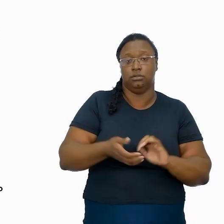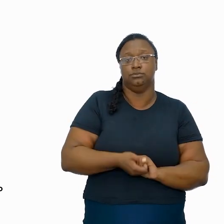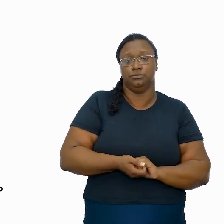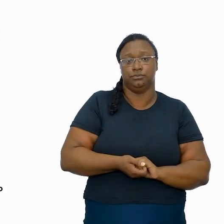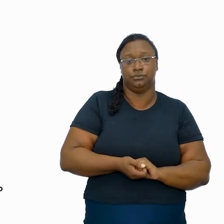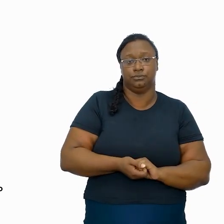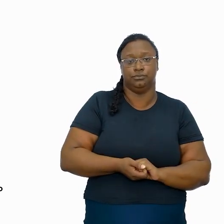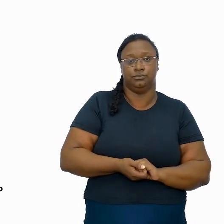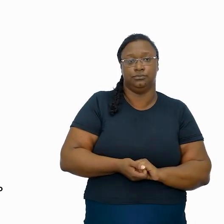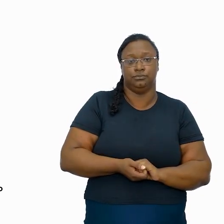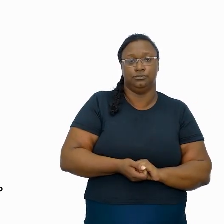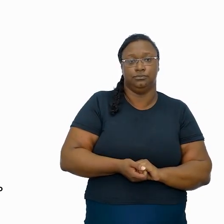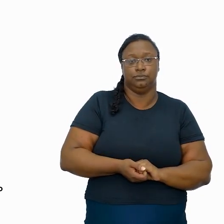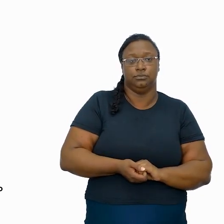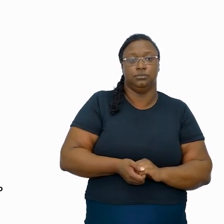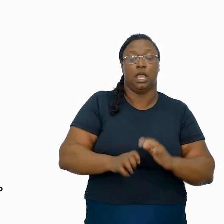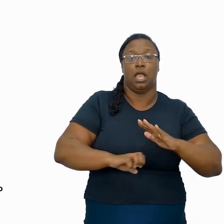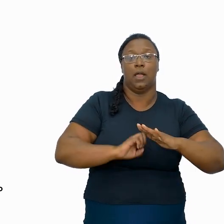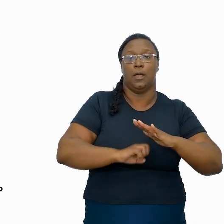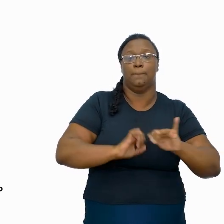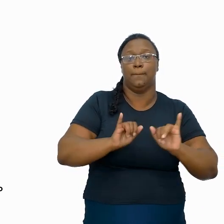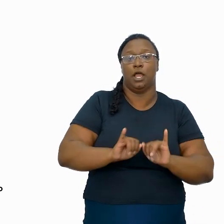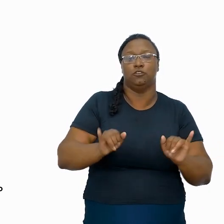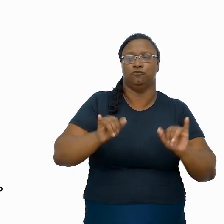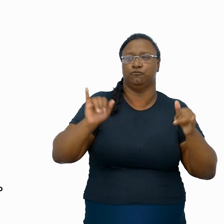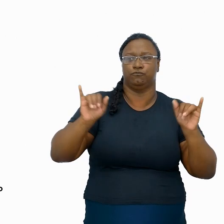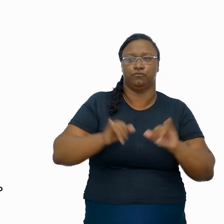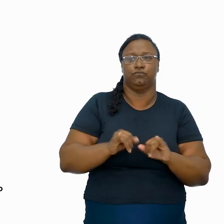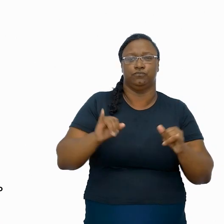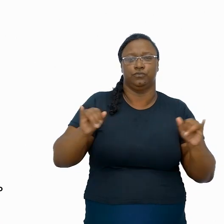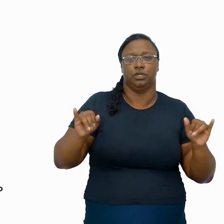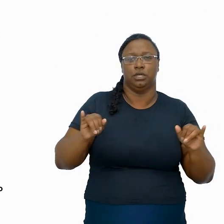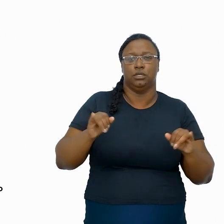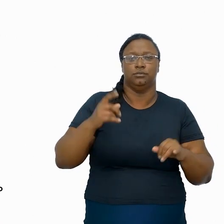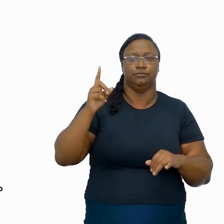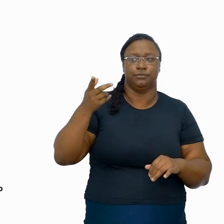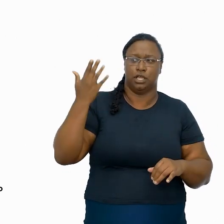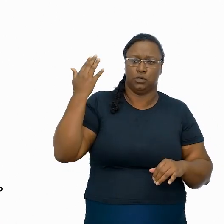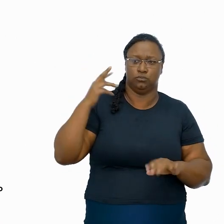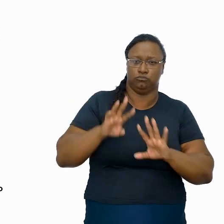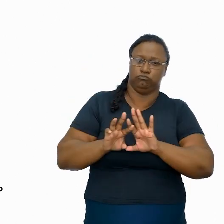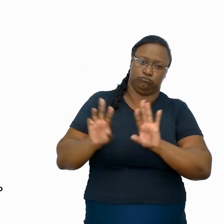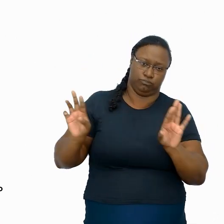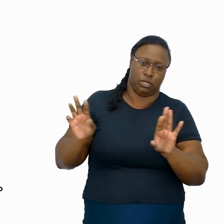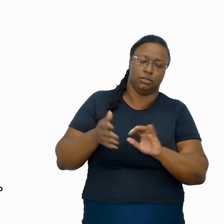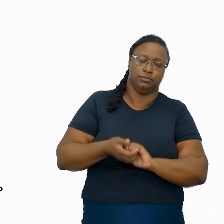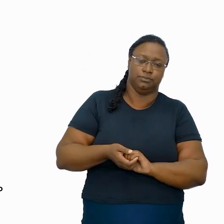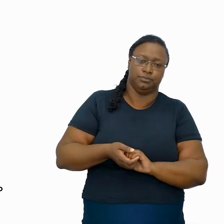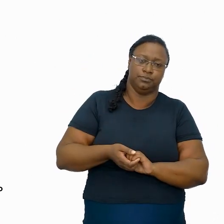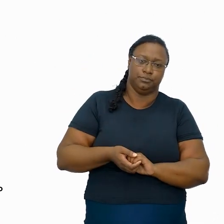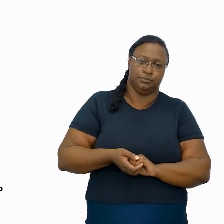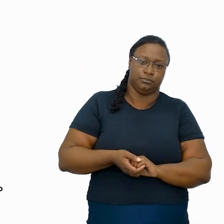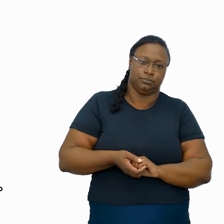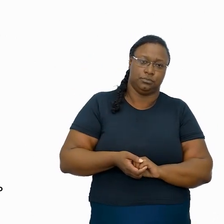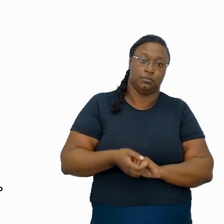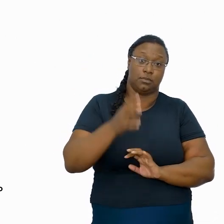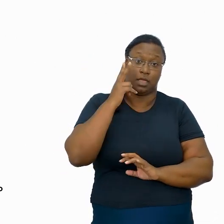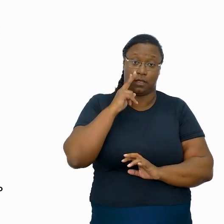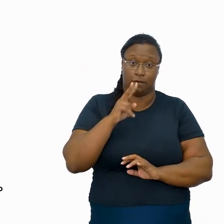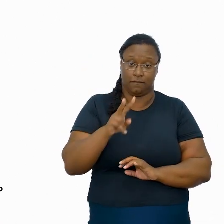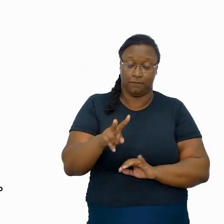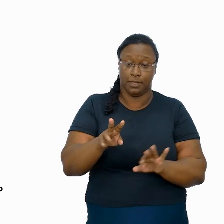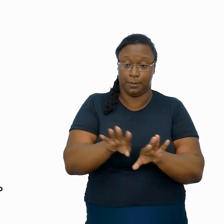empresa de energia elétrica lá, aquele site com os infográficos, ver aí